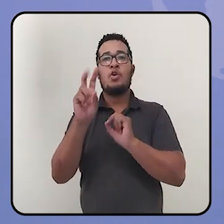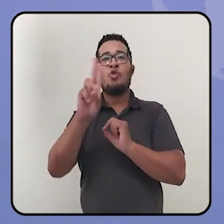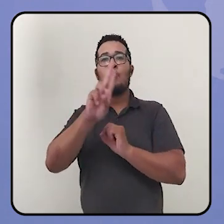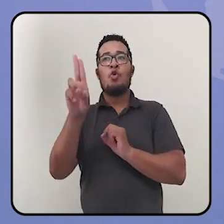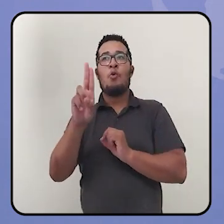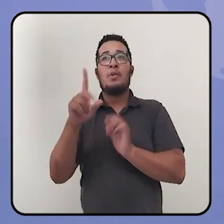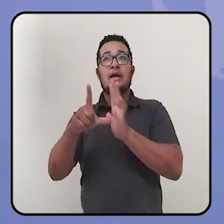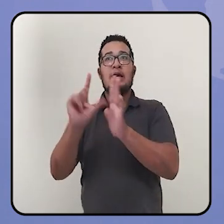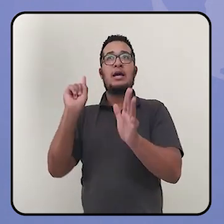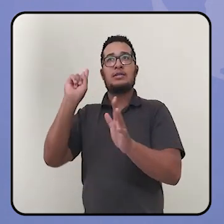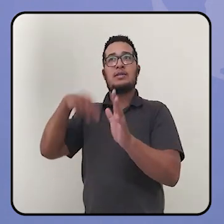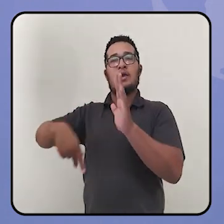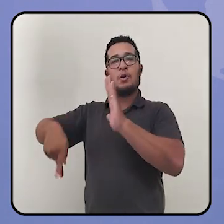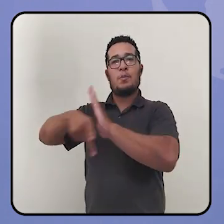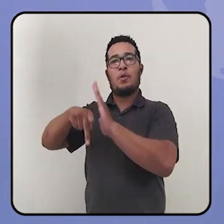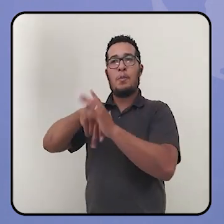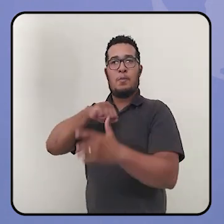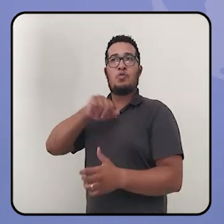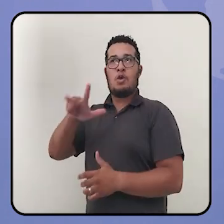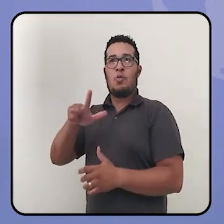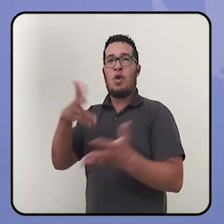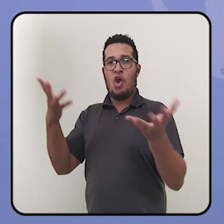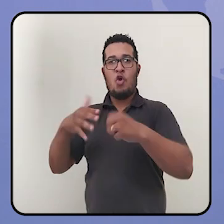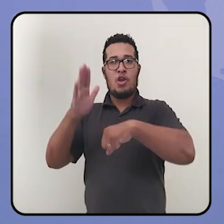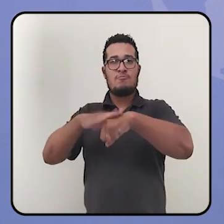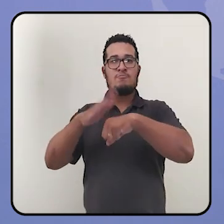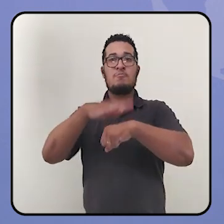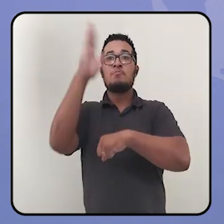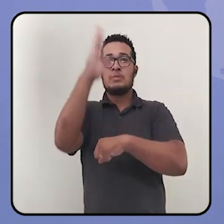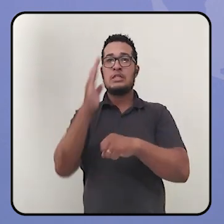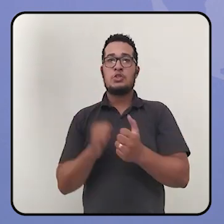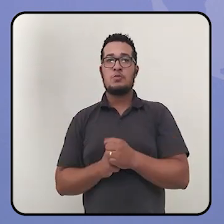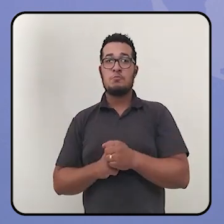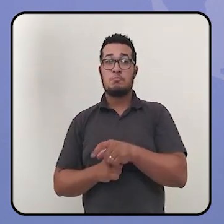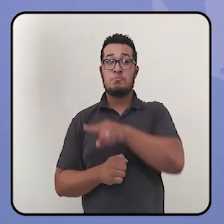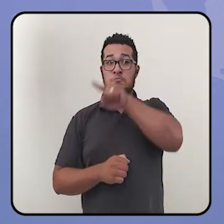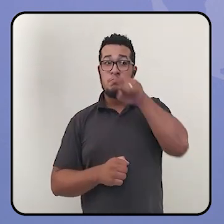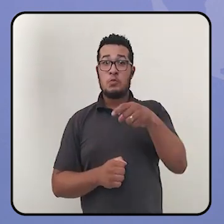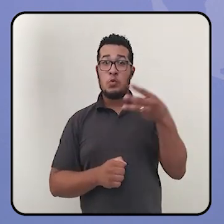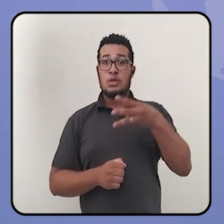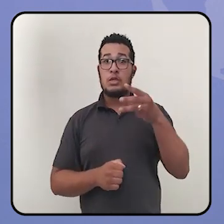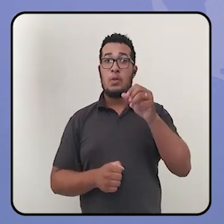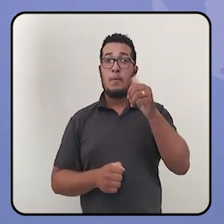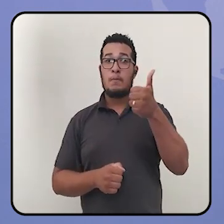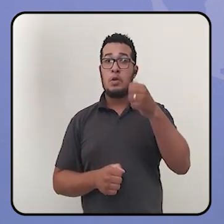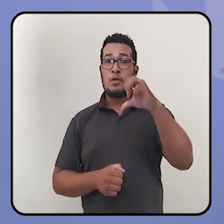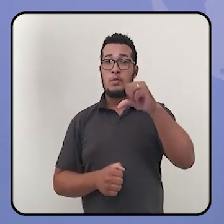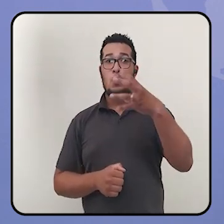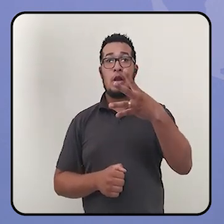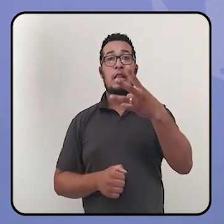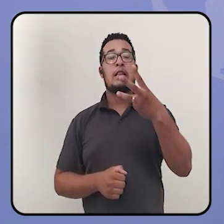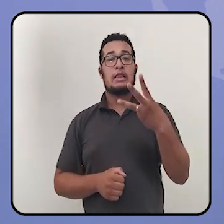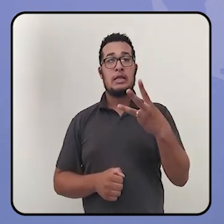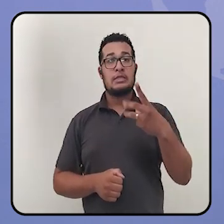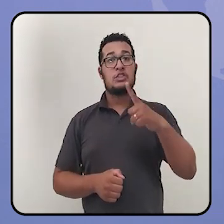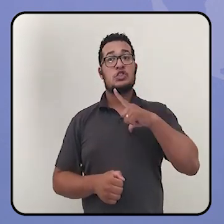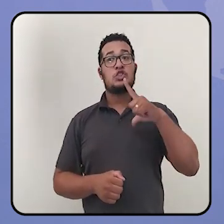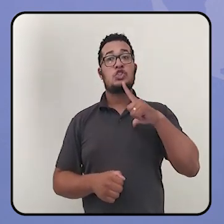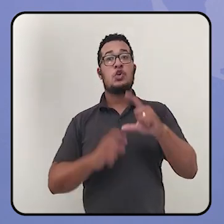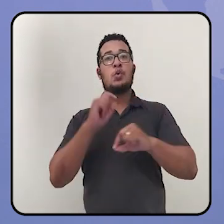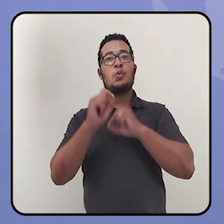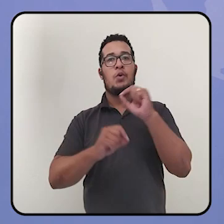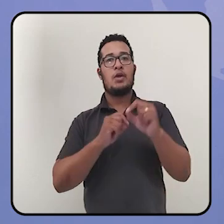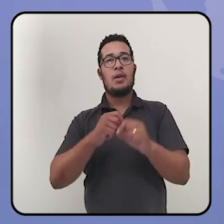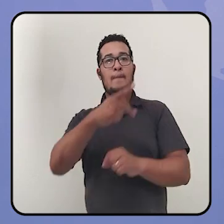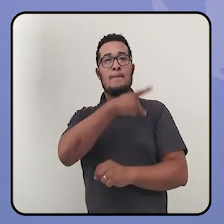era nômade, não tinha residência fixa. E no Brasil também esses povos, essa característica de não ter moradia fixa. Aí quando ele passou